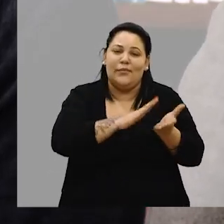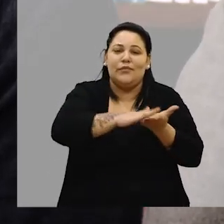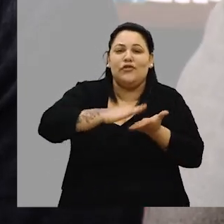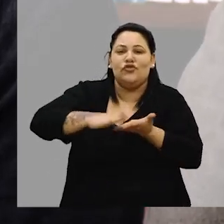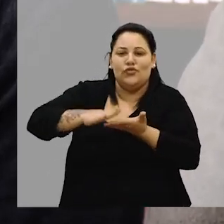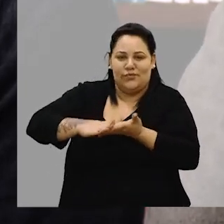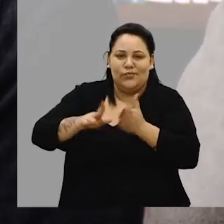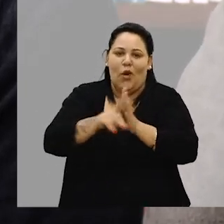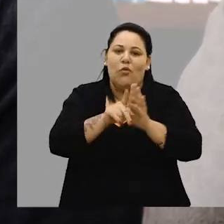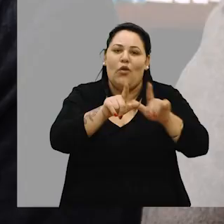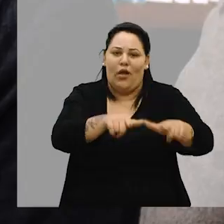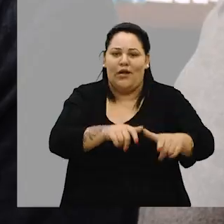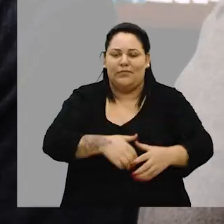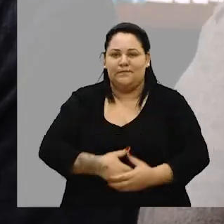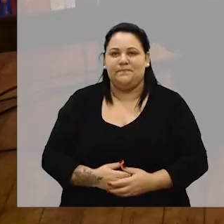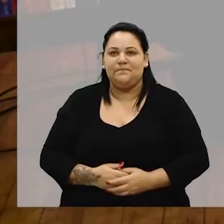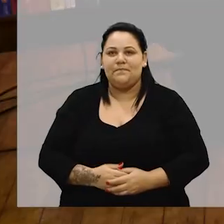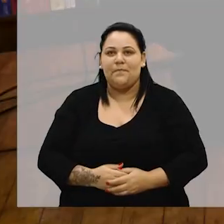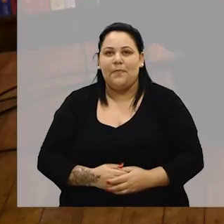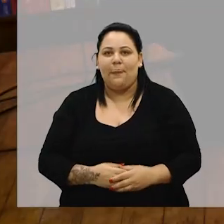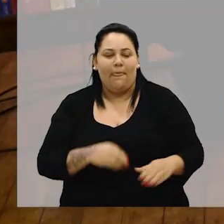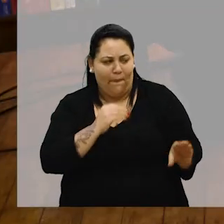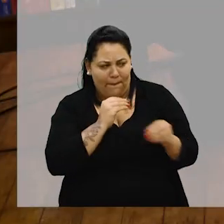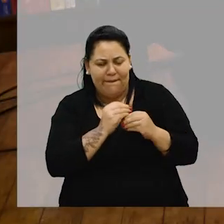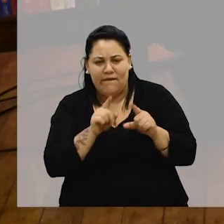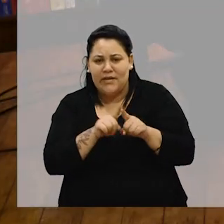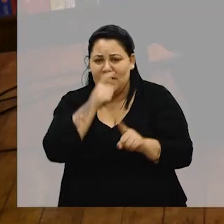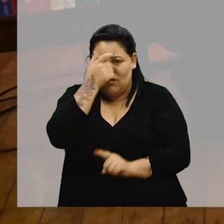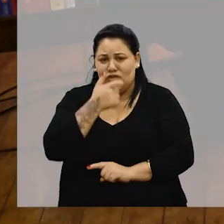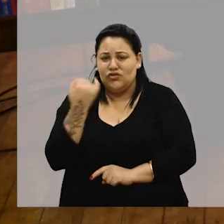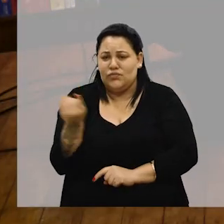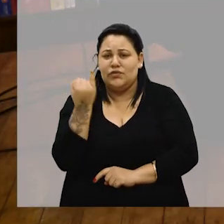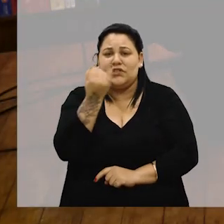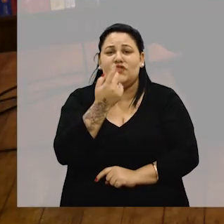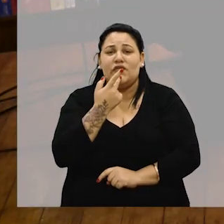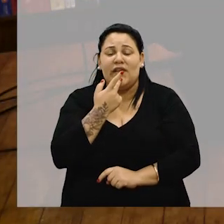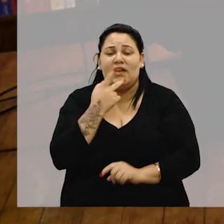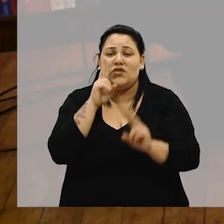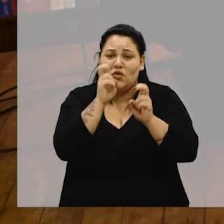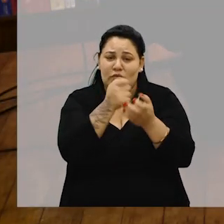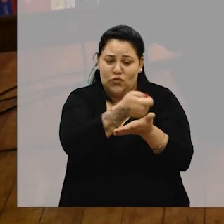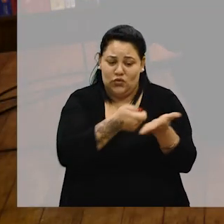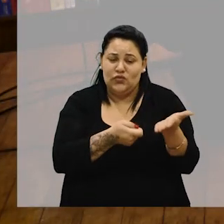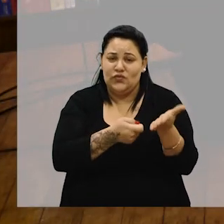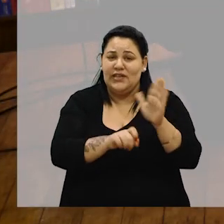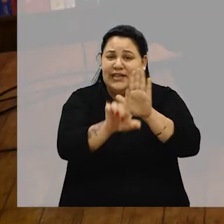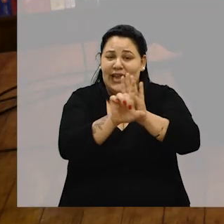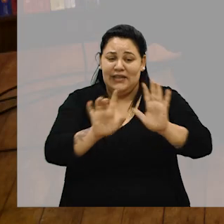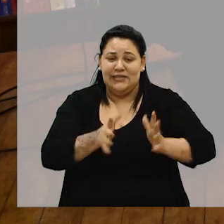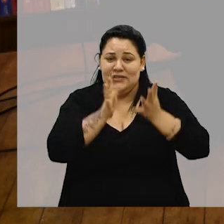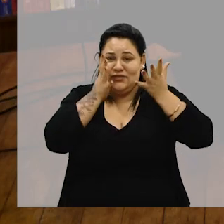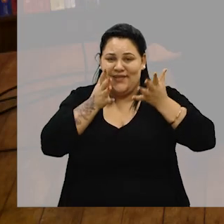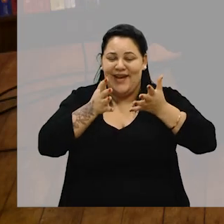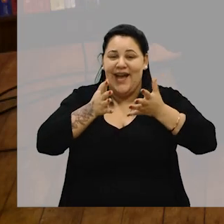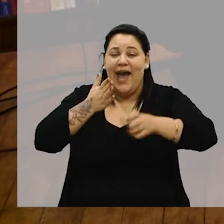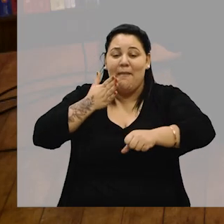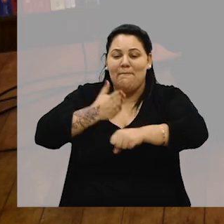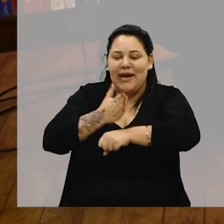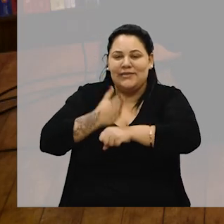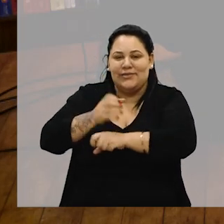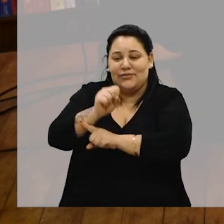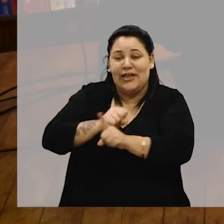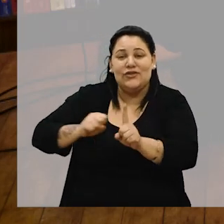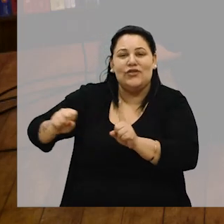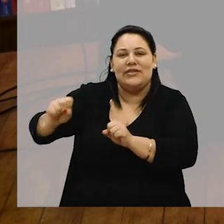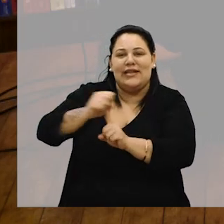uma oportunidade de encaminhar para uma editora. Eu acho importante pontuar também do concurso e da nossa lei de incentivo